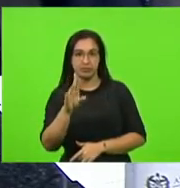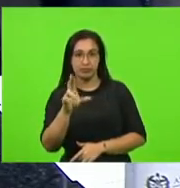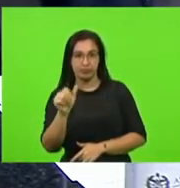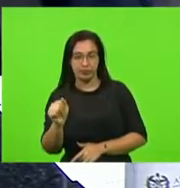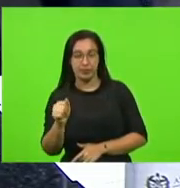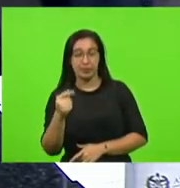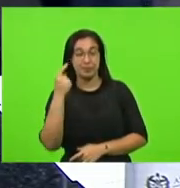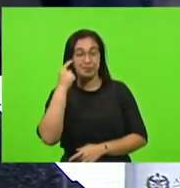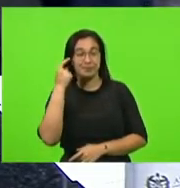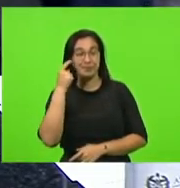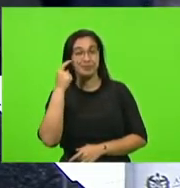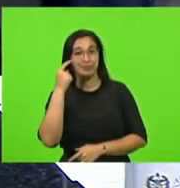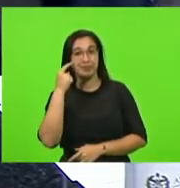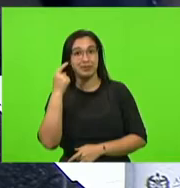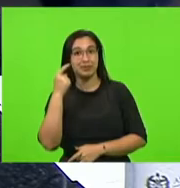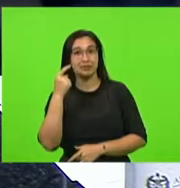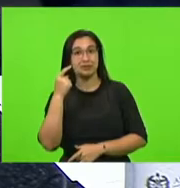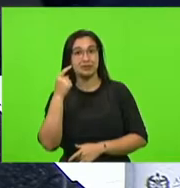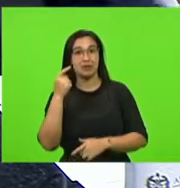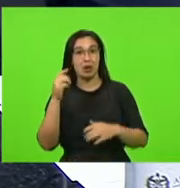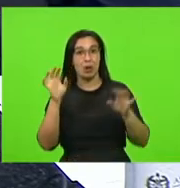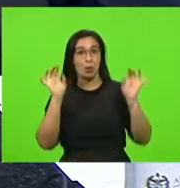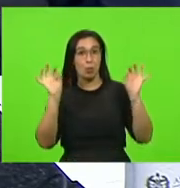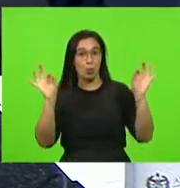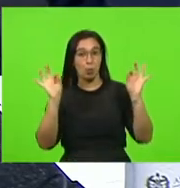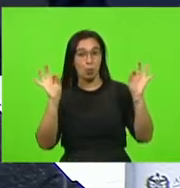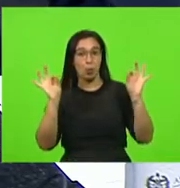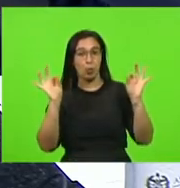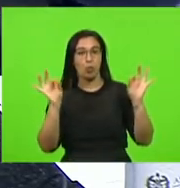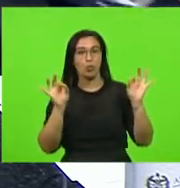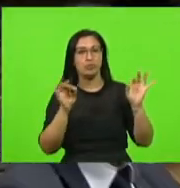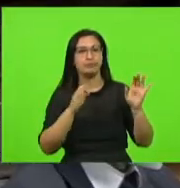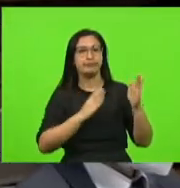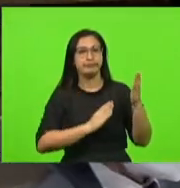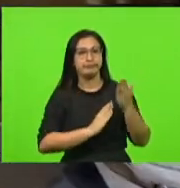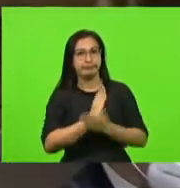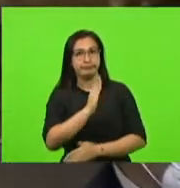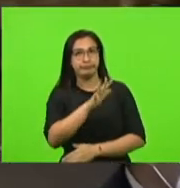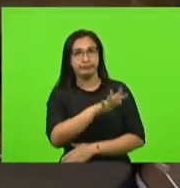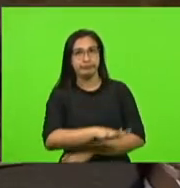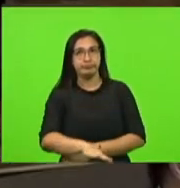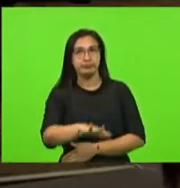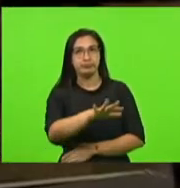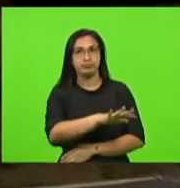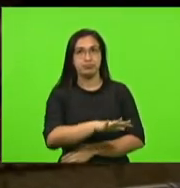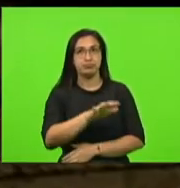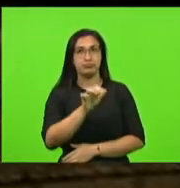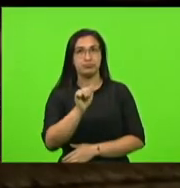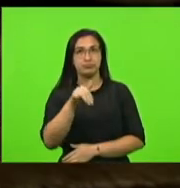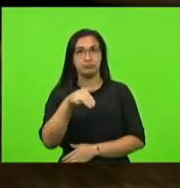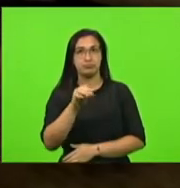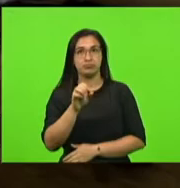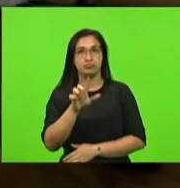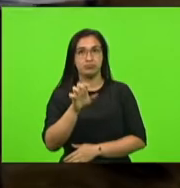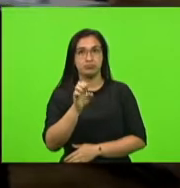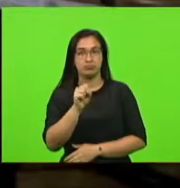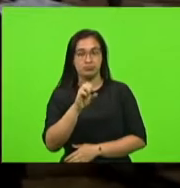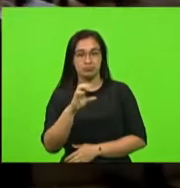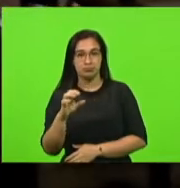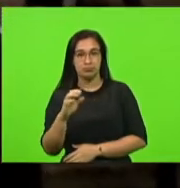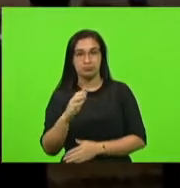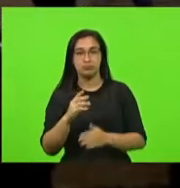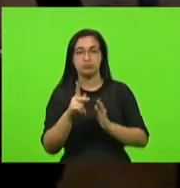Lucas. Pensar grande, o avanço da nossa cidade, da nossa região da Munesc. pensar em projetos futuros,